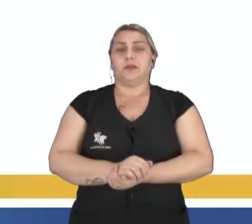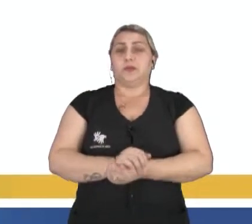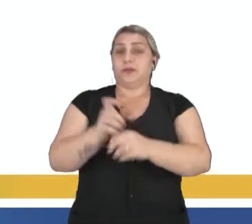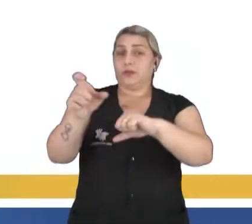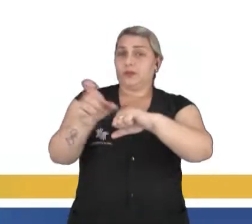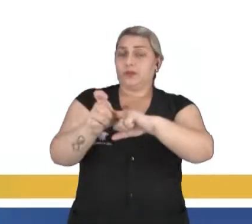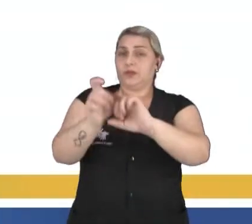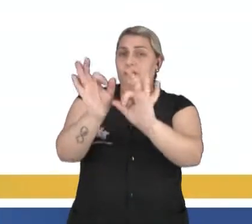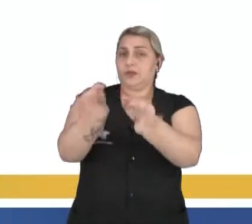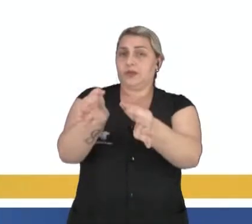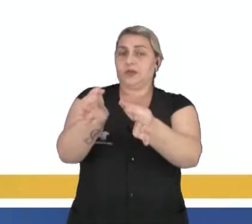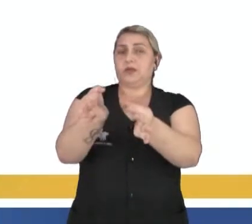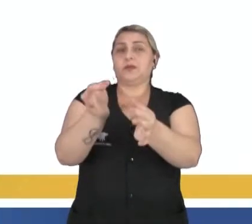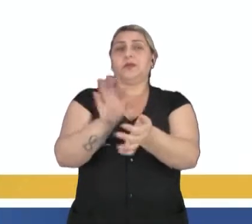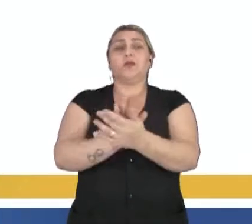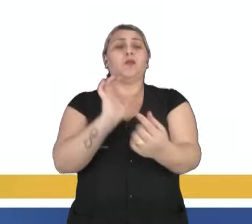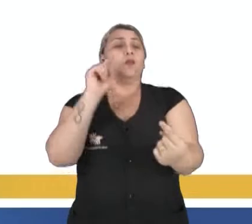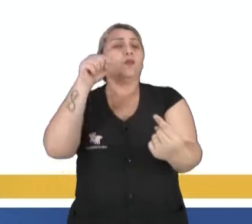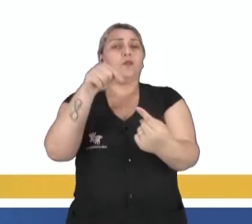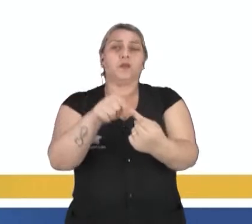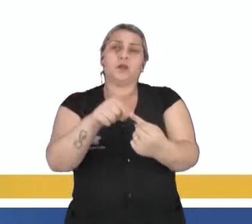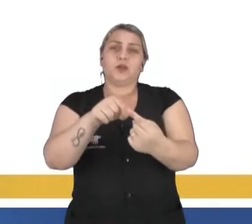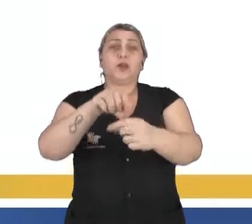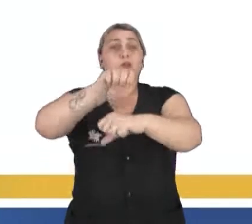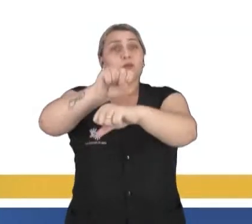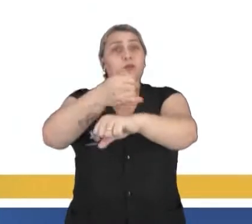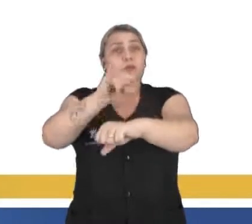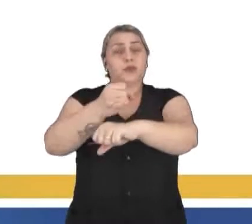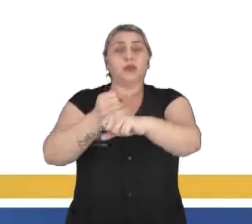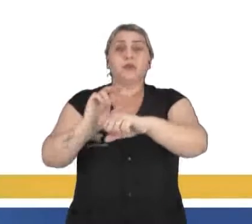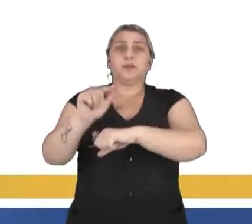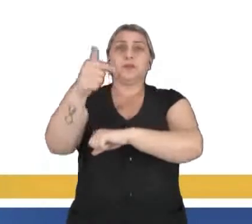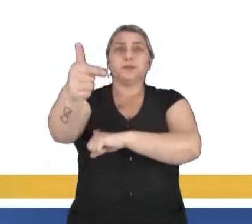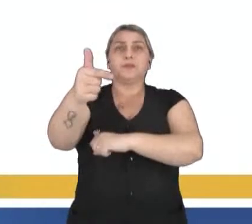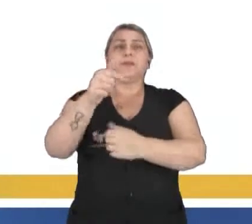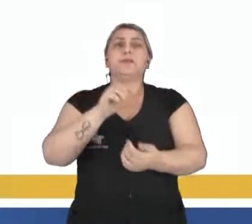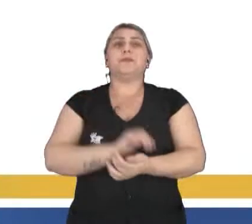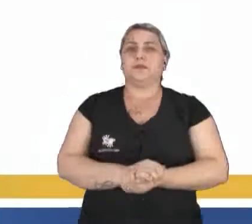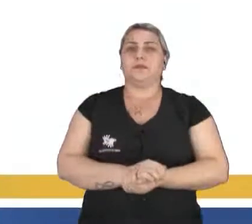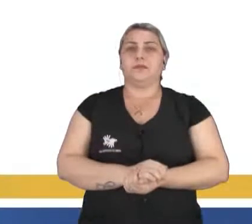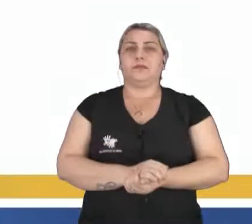tá certo? Só que com função aí de sujeito. Vamos para a próxima.